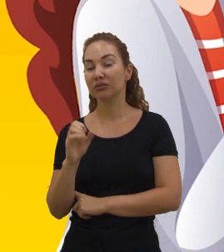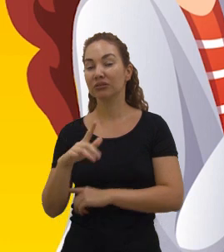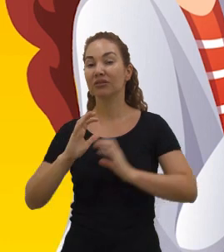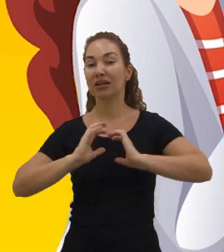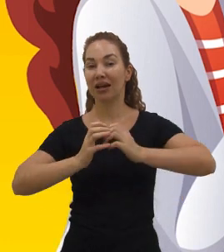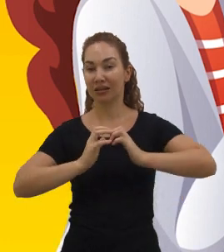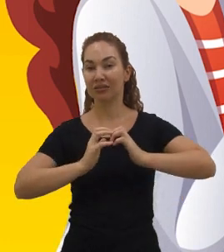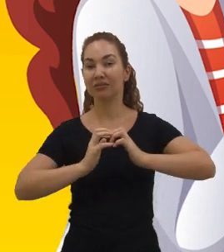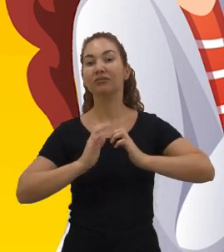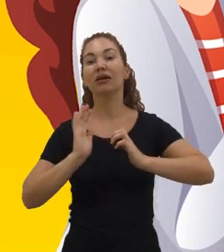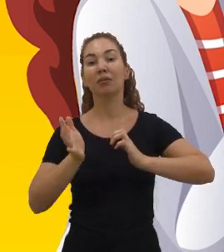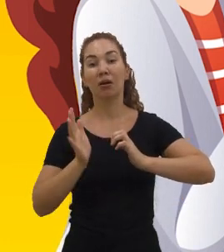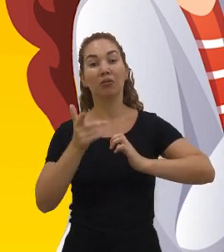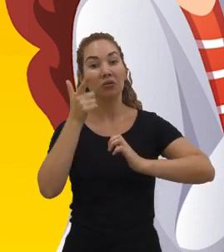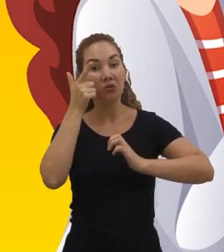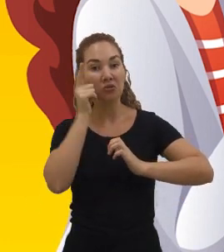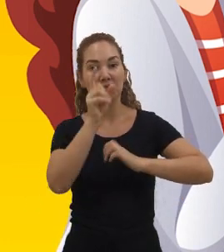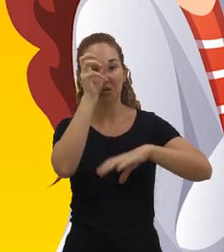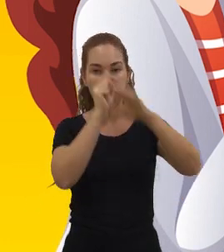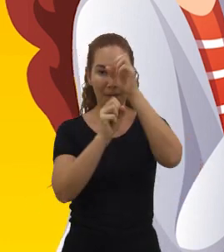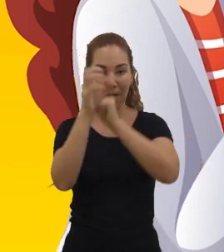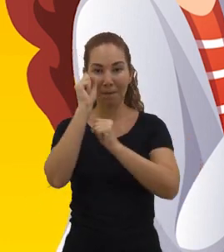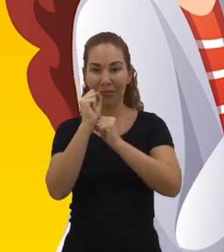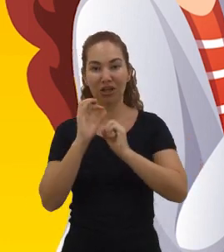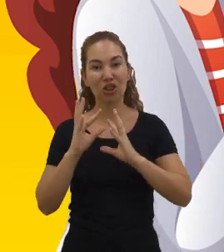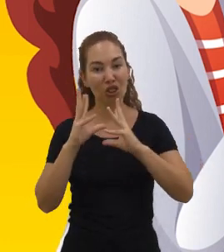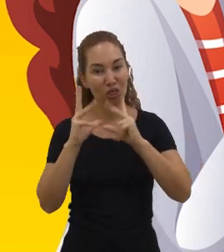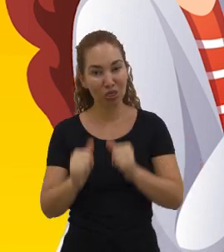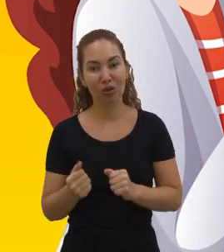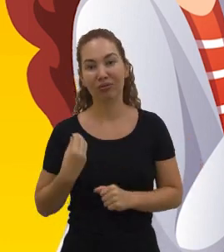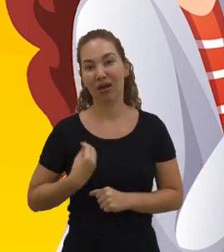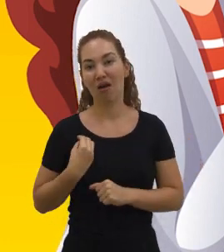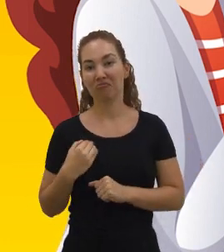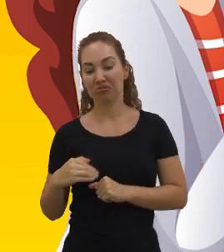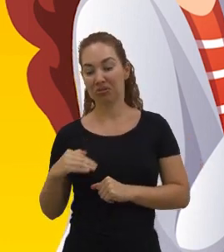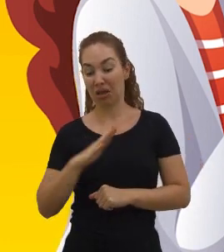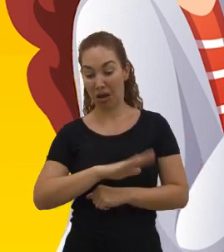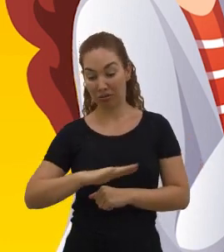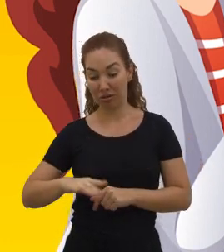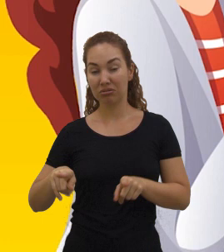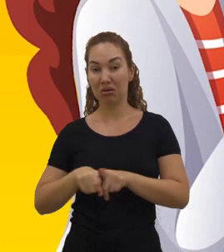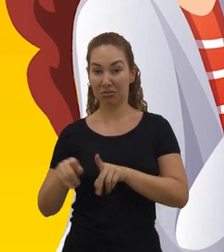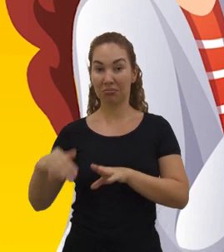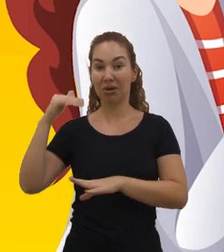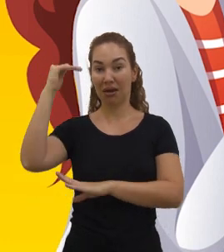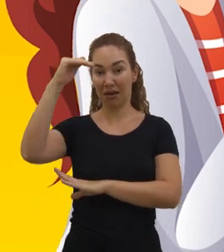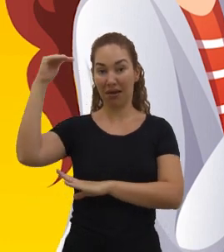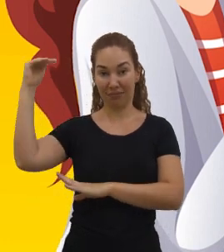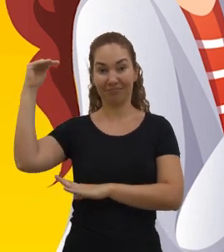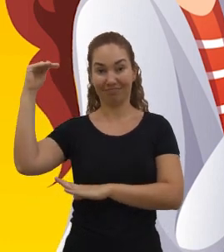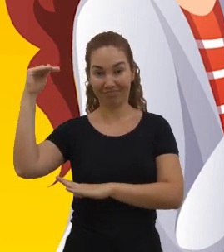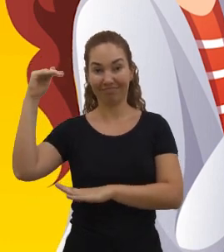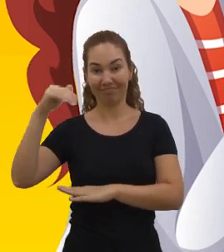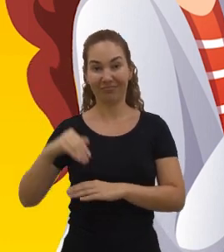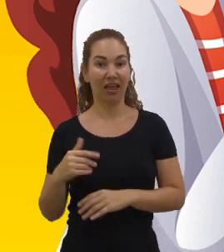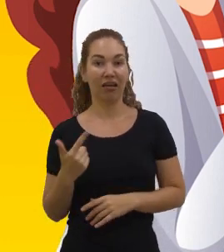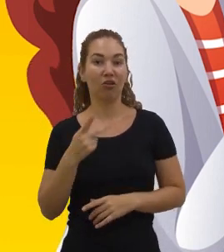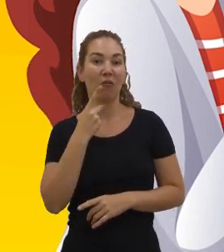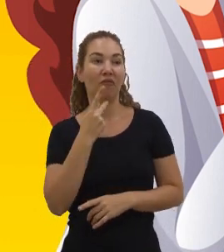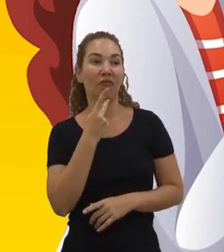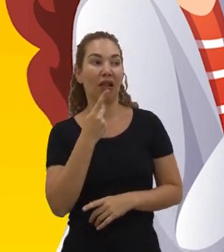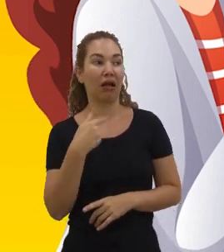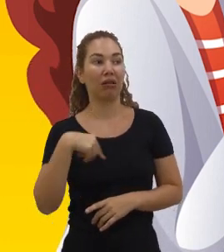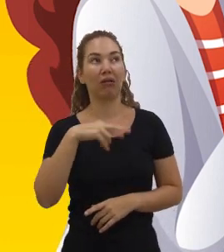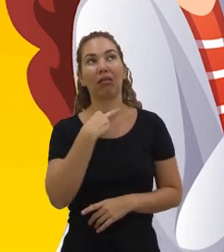a ciência também já nos mostrou. Ou seja, enquanto adultos, é nosso dever aprender também. Não tem desculpa que a gente não pode